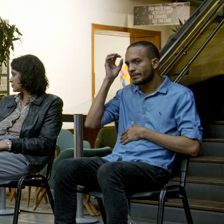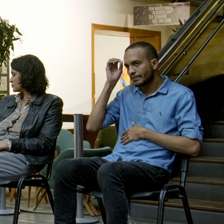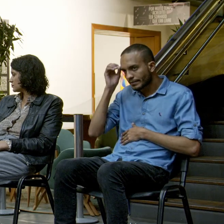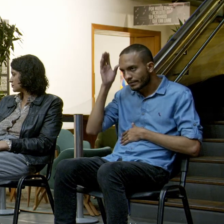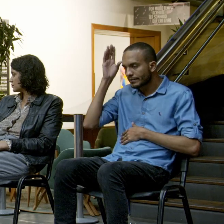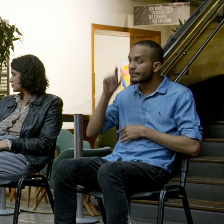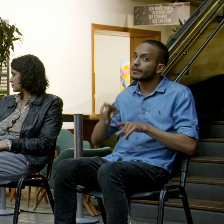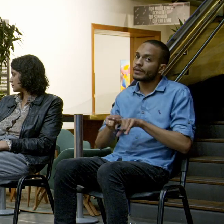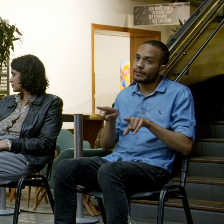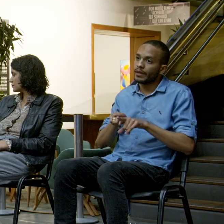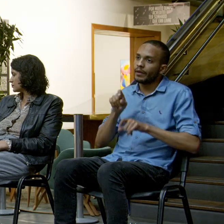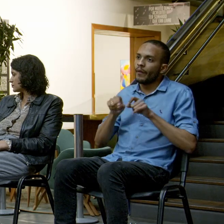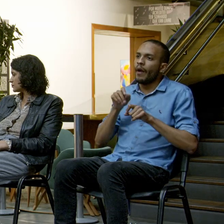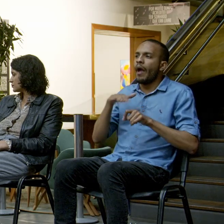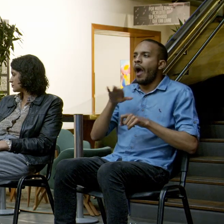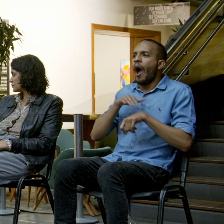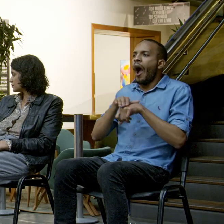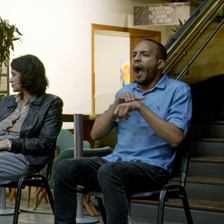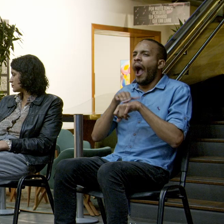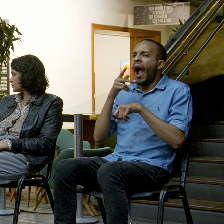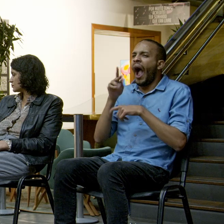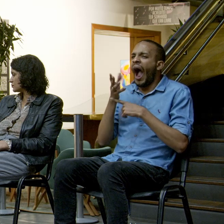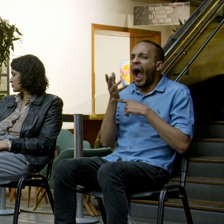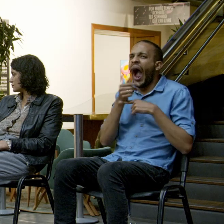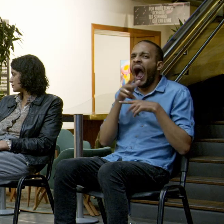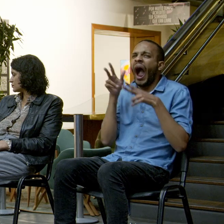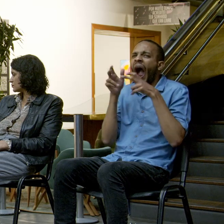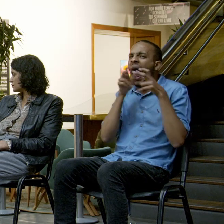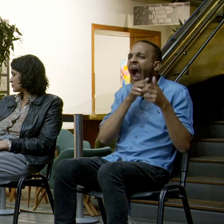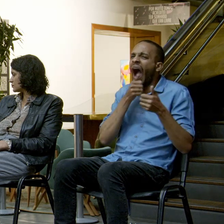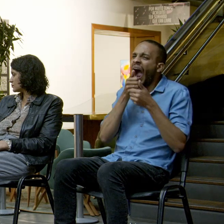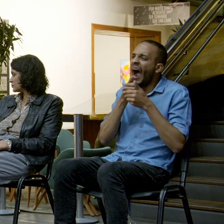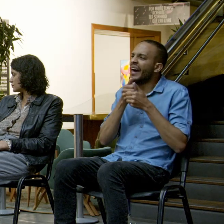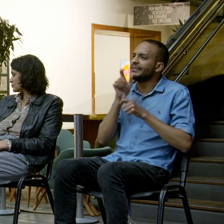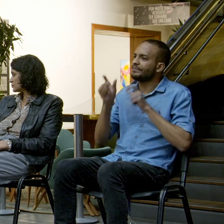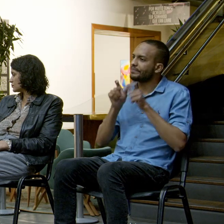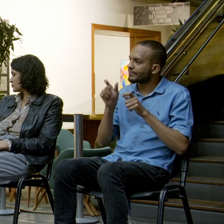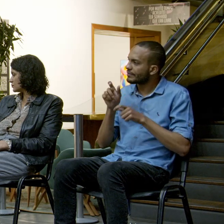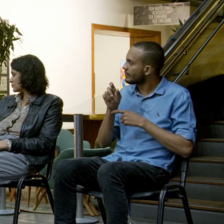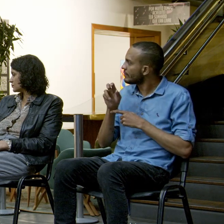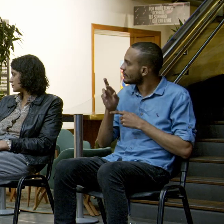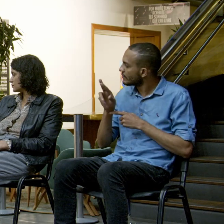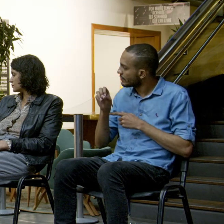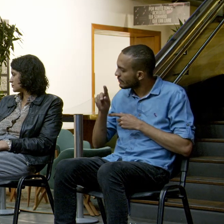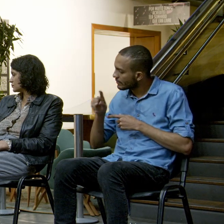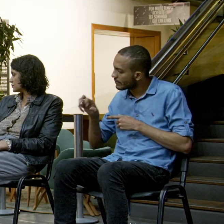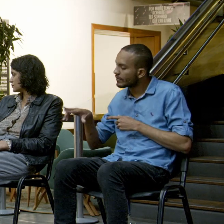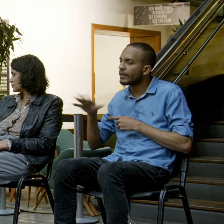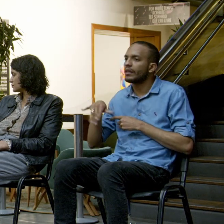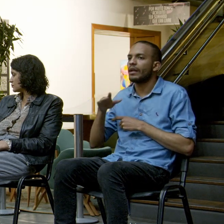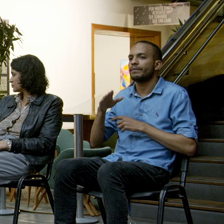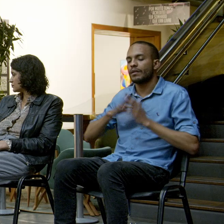sem alguma ironia, em entrevista, a própria artista notou a proximidade entre a palavra obra, uma obra de arte, ou